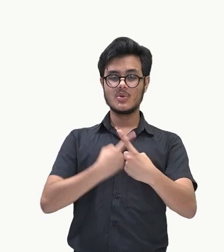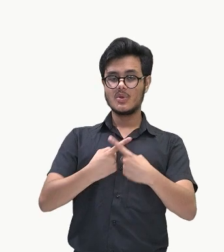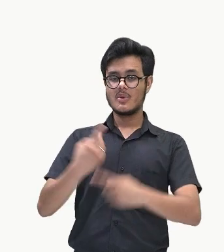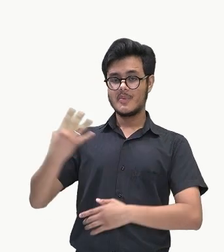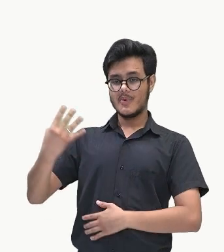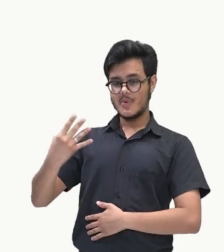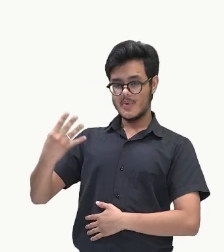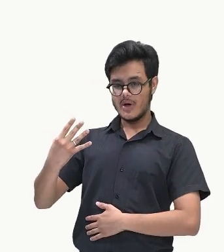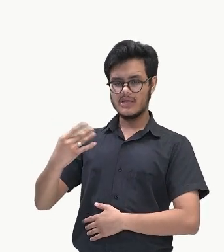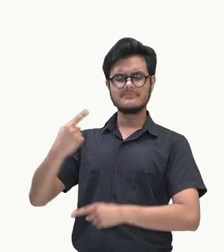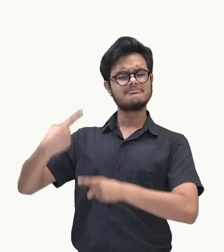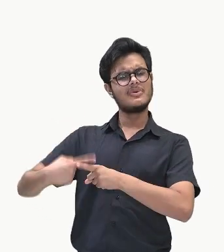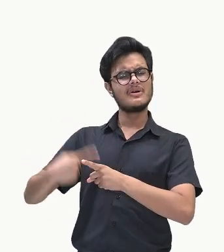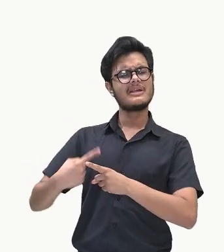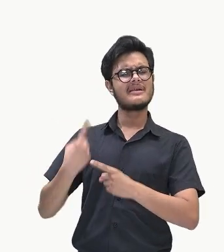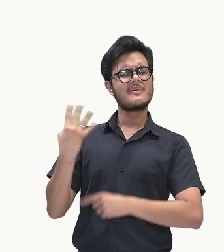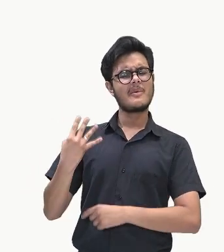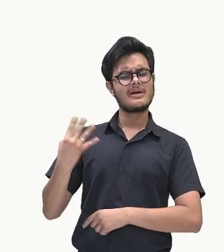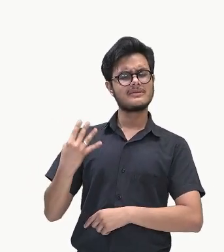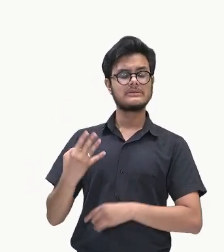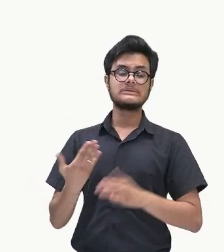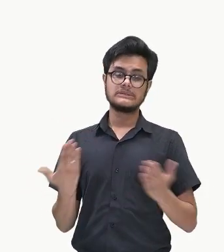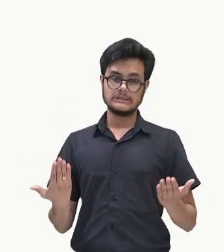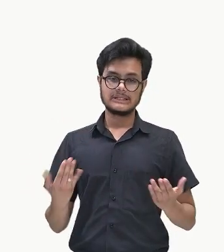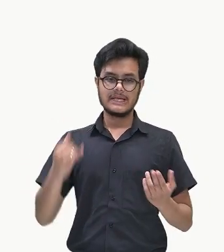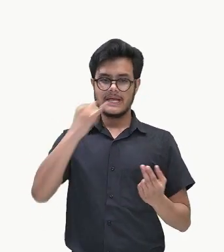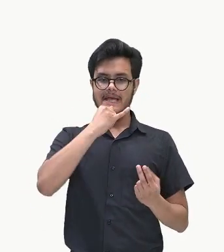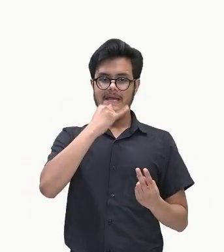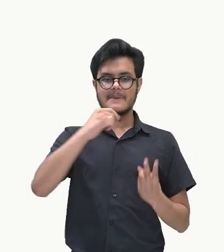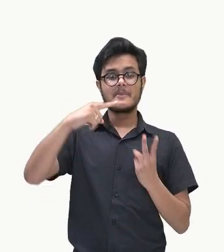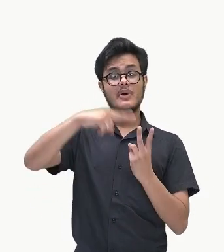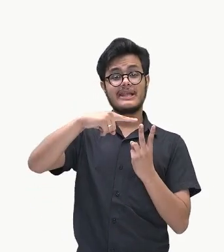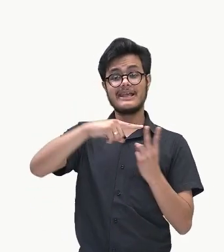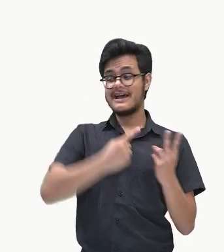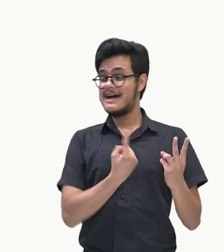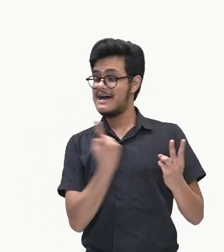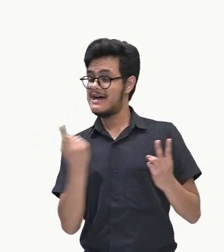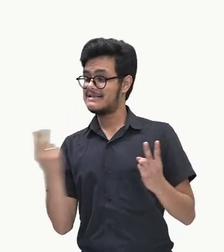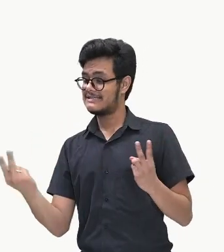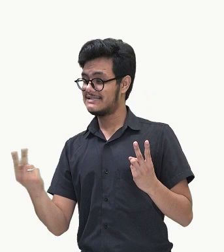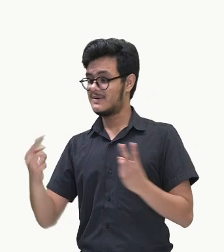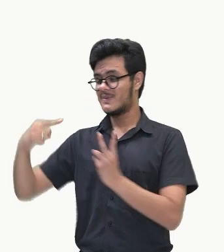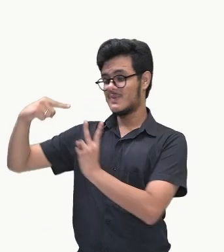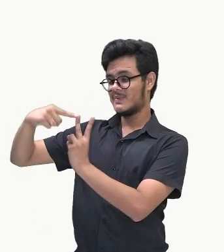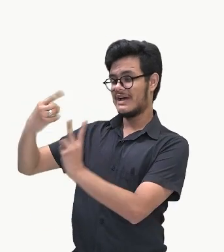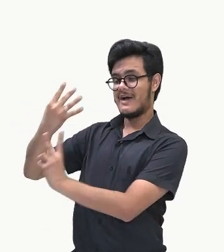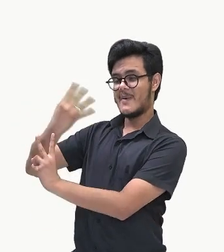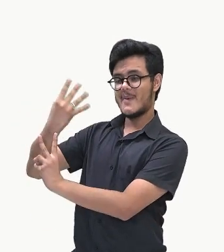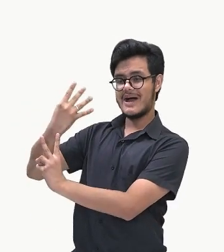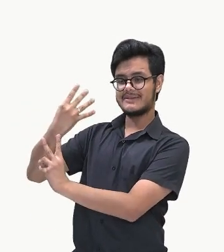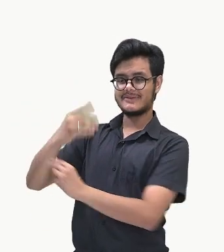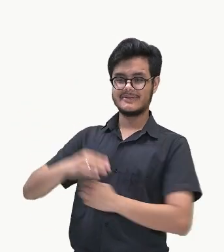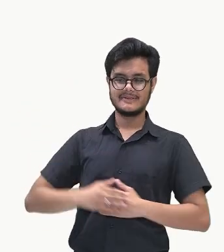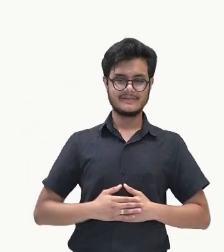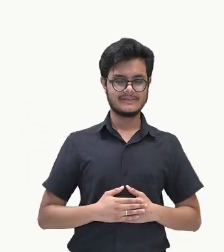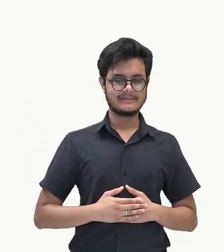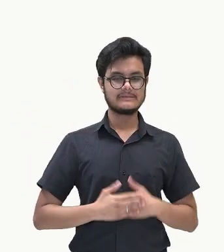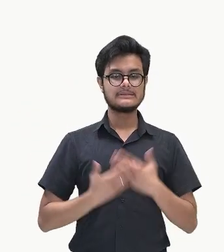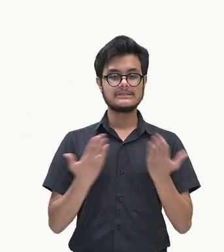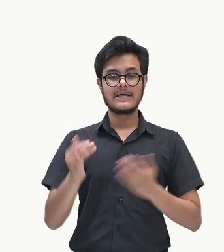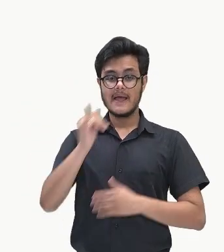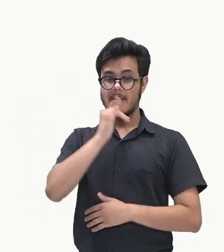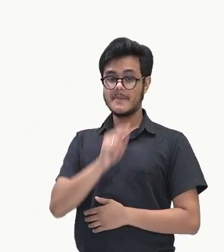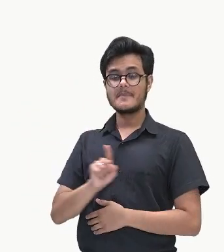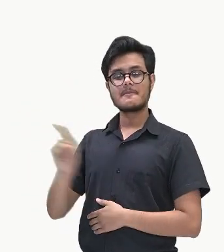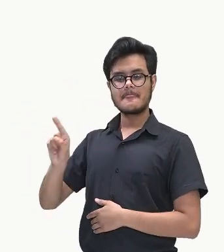Por que vamos multiplicar por 4? Porque o índice da minha segunda raiz é 4. Então, aqui eu tenho o